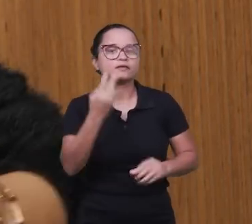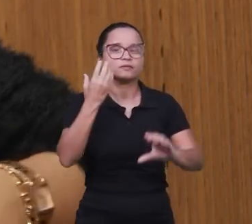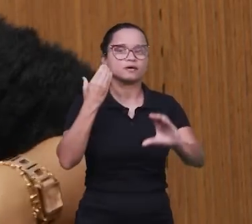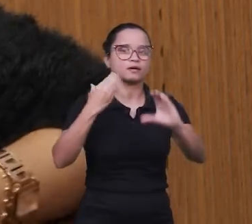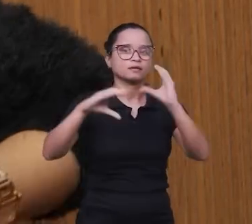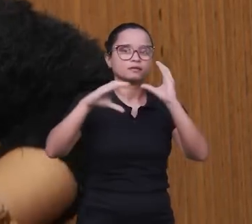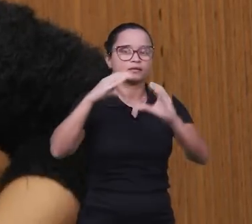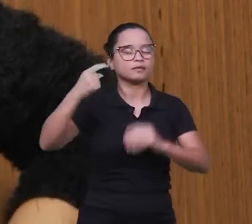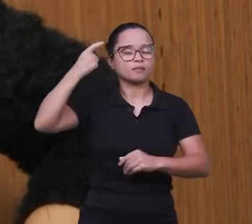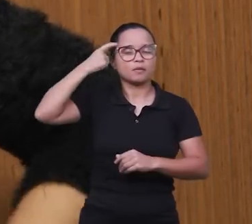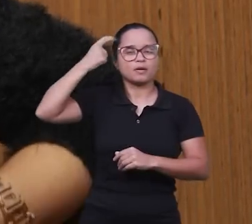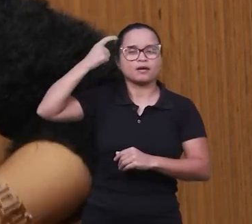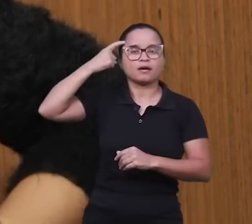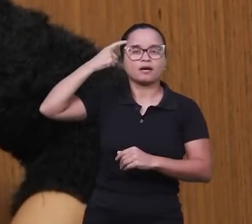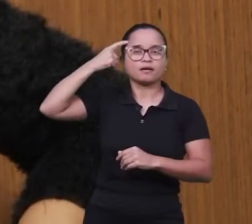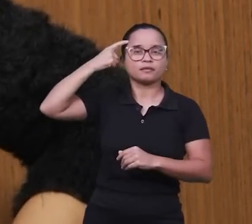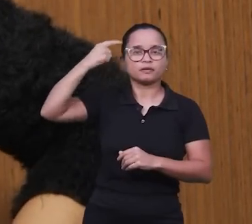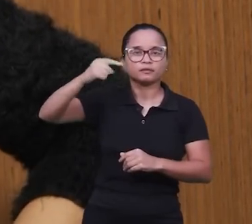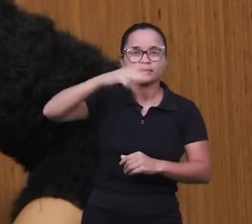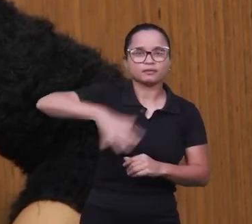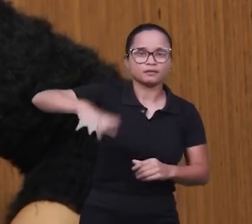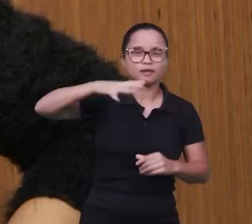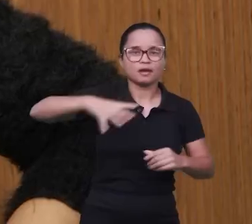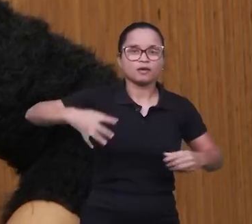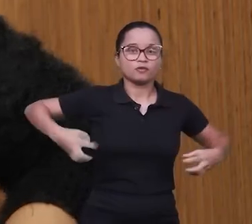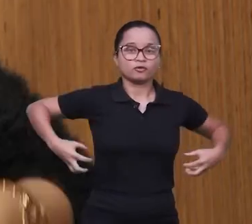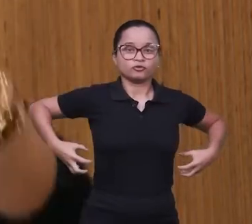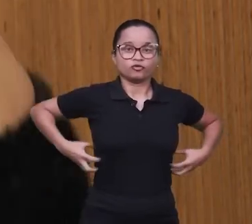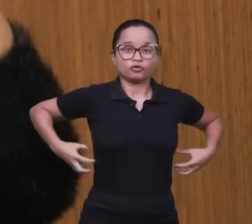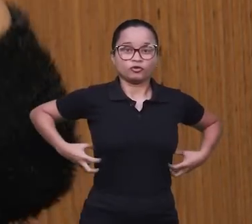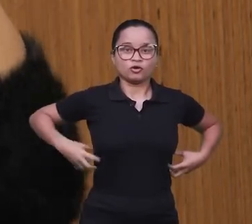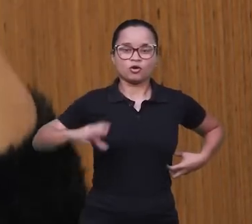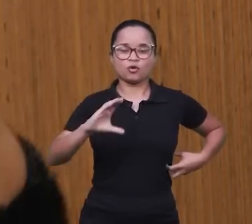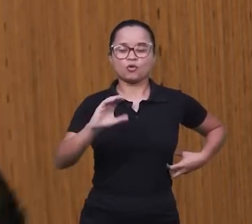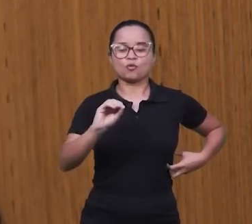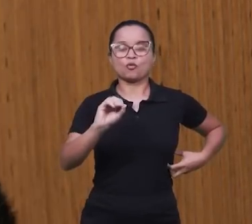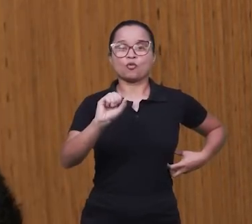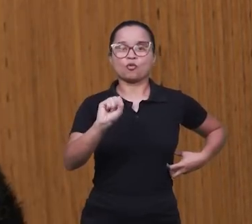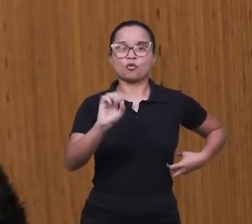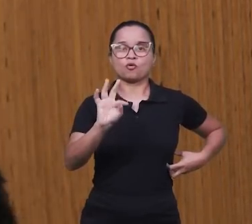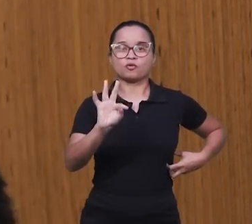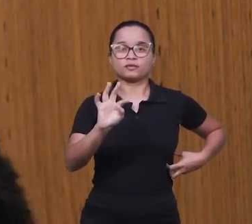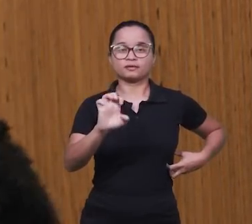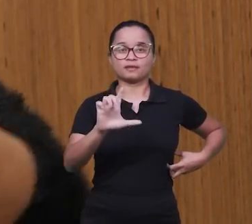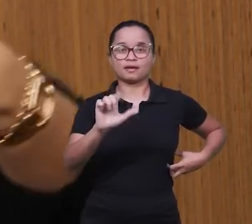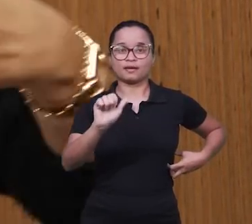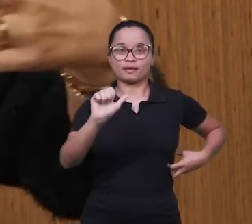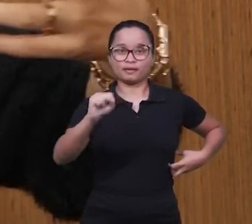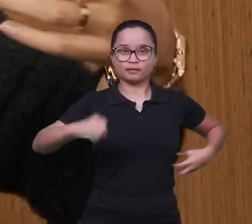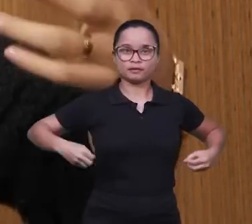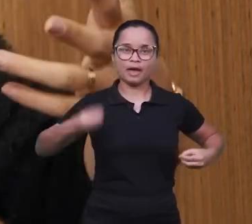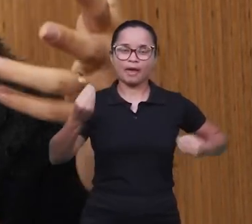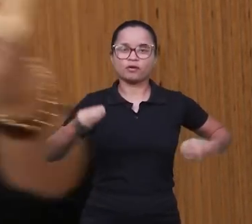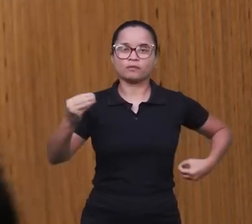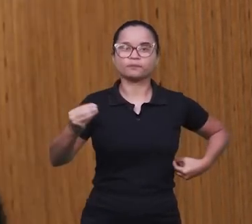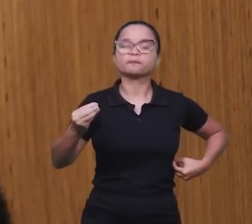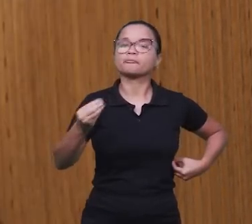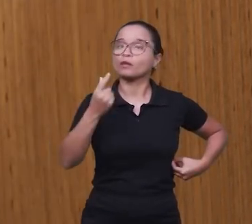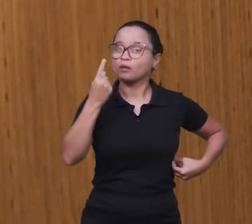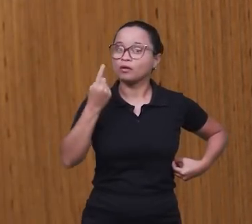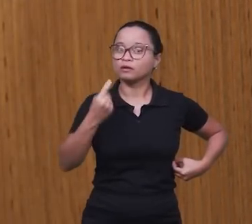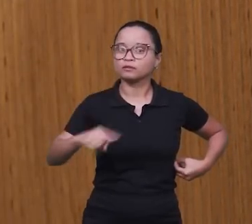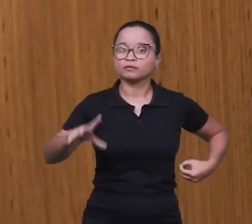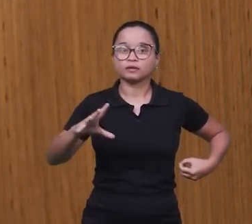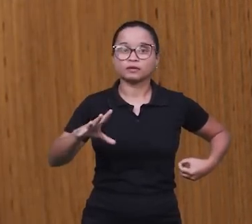cantada, você vai pensar nessa região de costelas. A nossa caixa torácica, ela vai se expandir quando